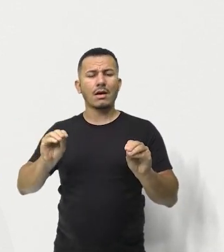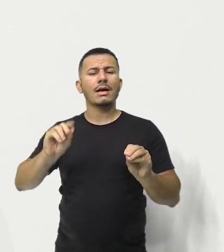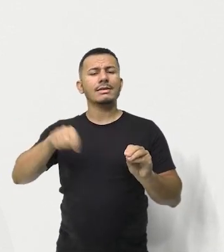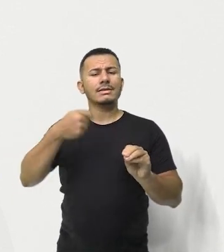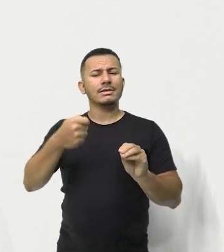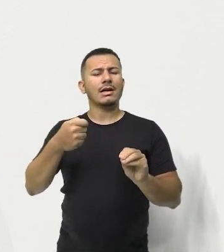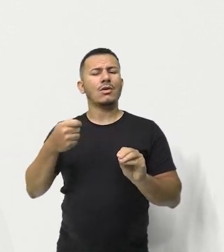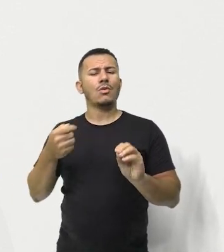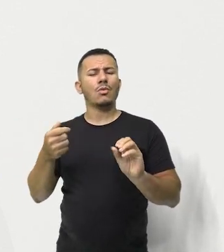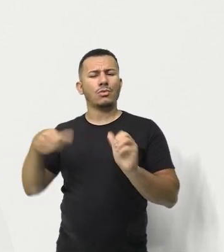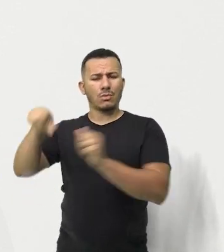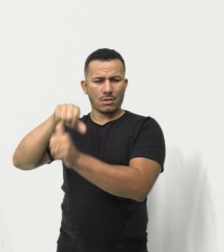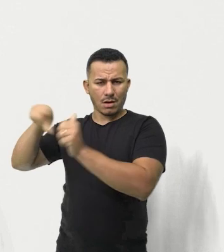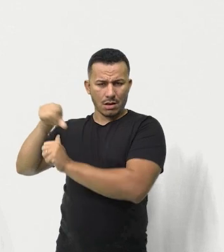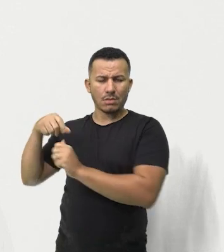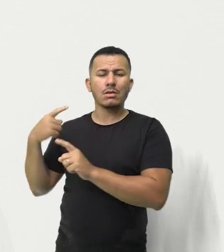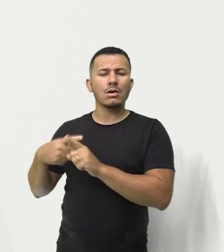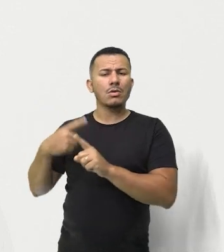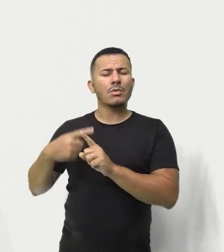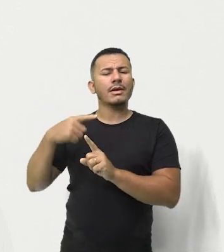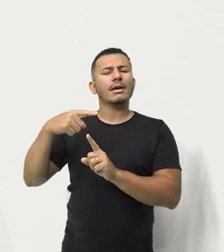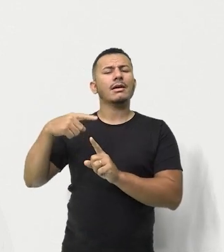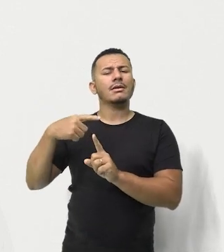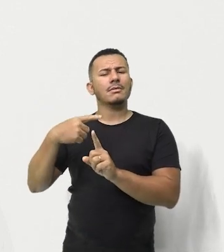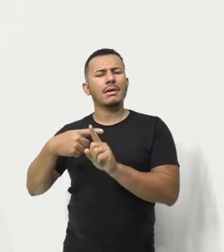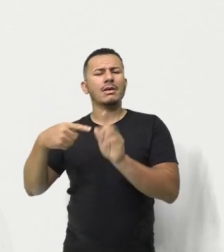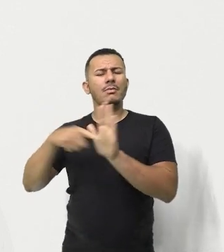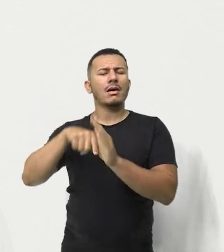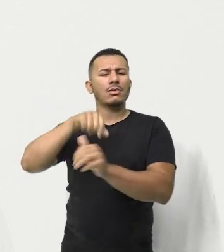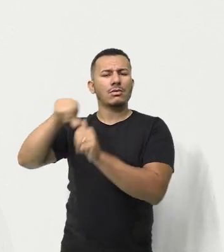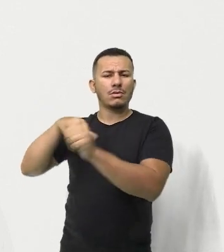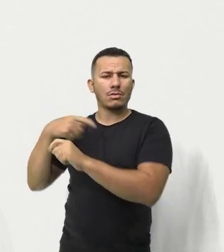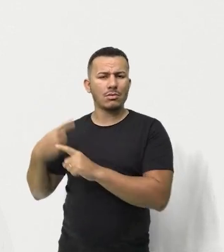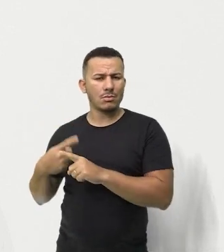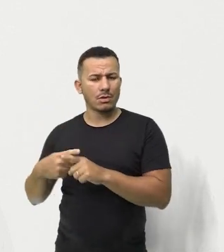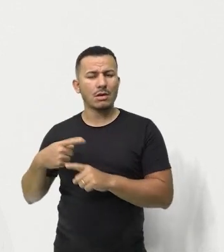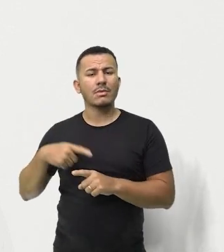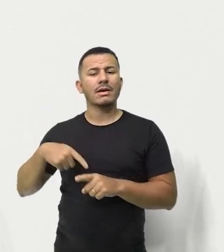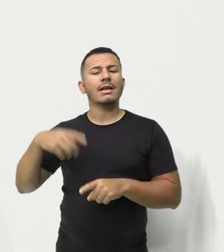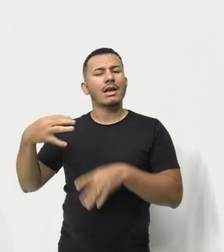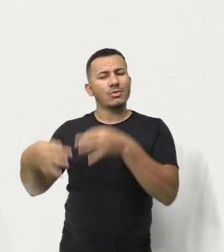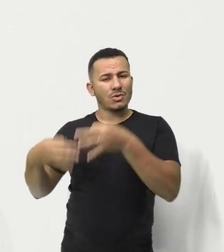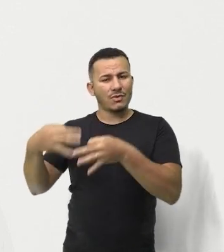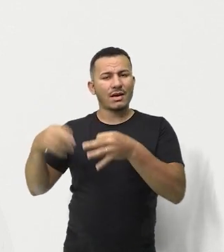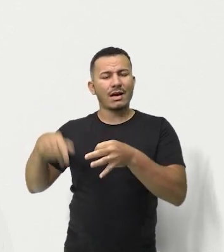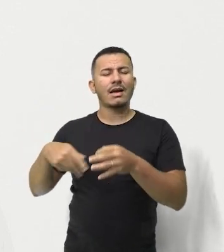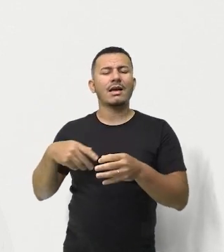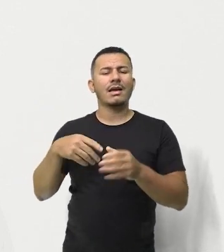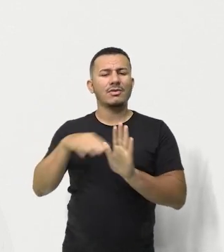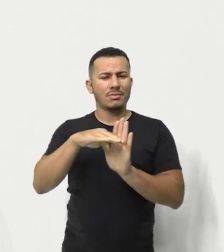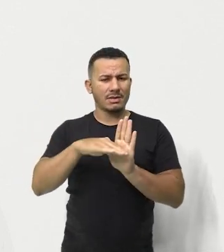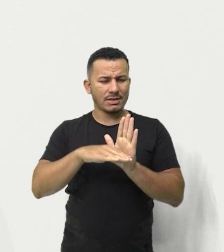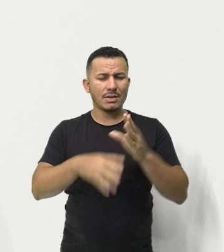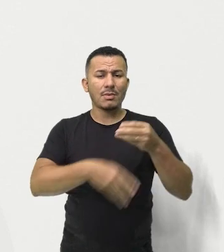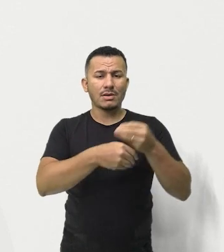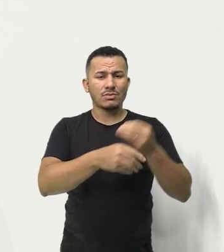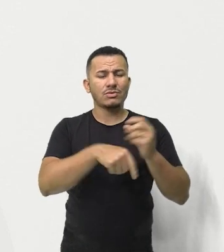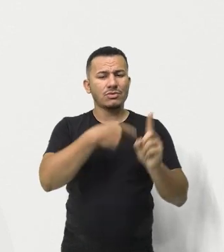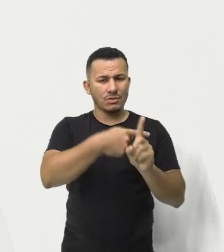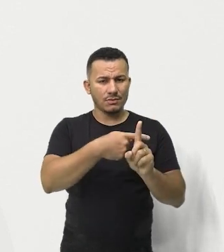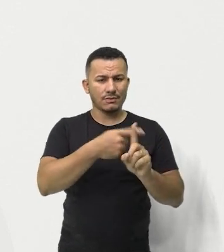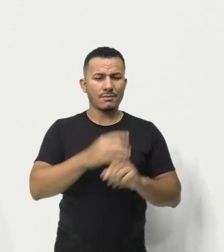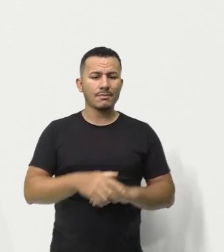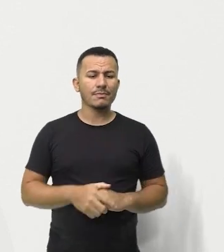E o outro também passou para o outro lado. Tudo com sinal contrário, olha. Por que é com sinal contrário? Porque